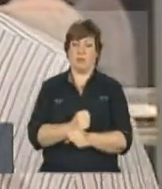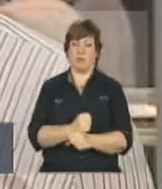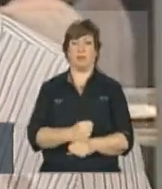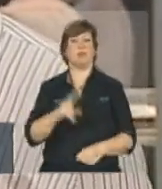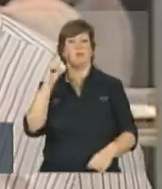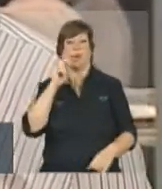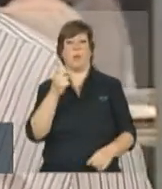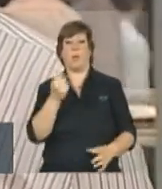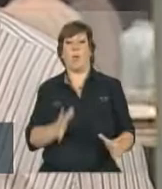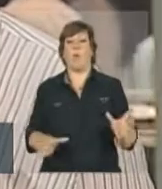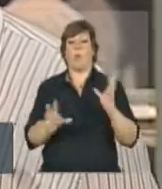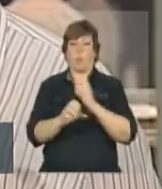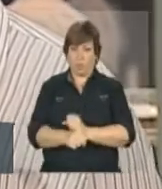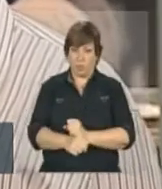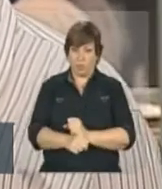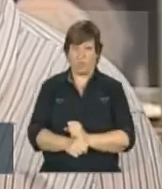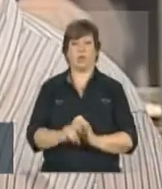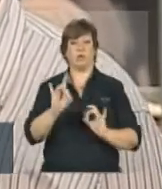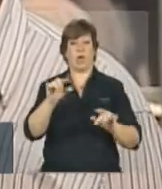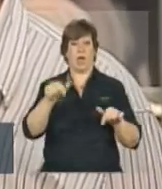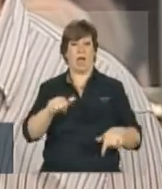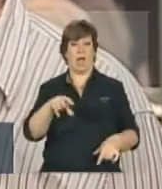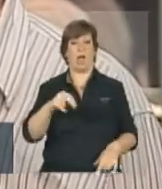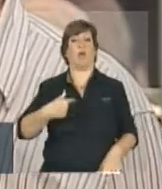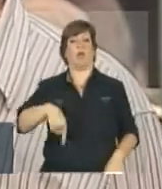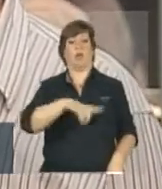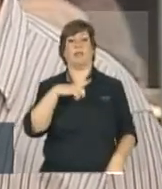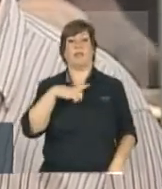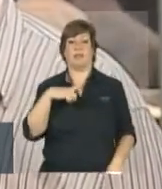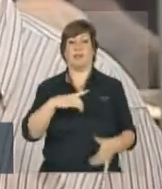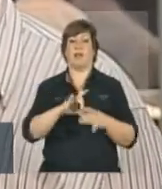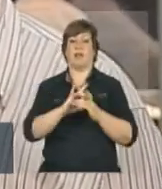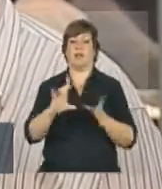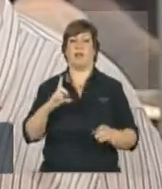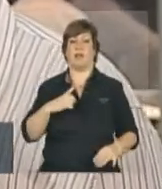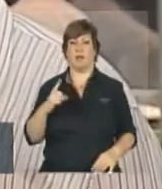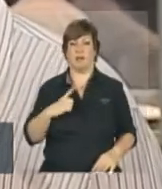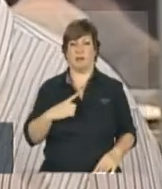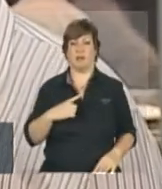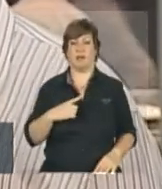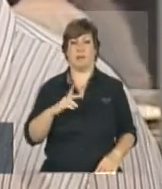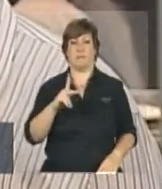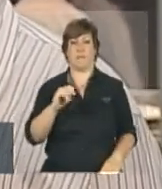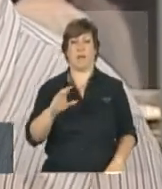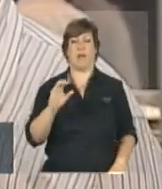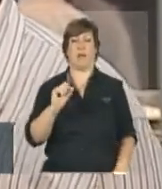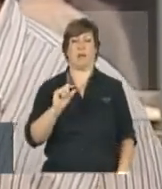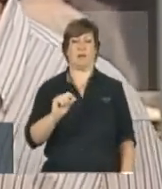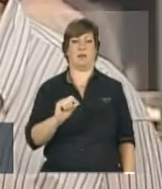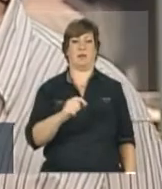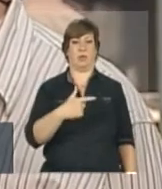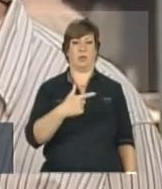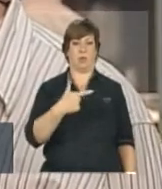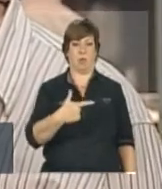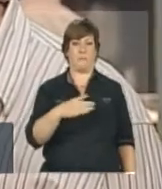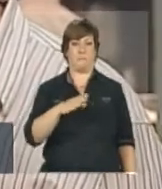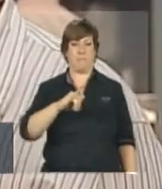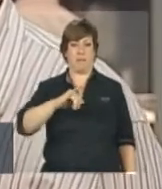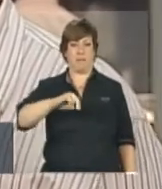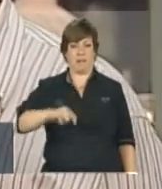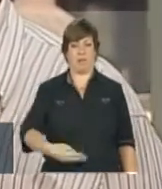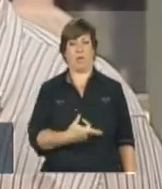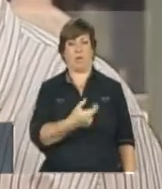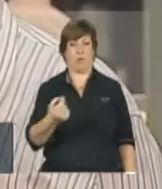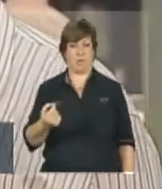vista orçamentário, só esse ano nós temos disponível no PAC 2 bilhões e 200,